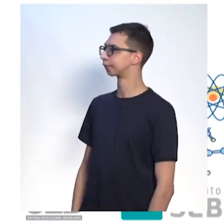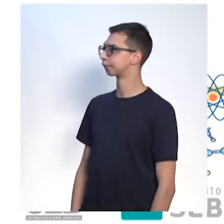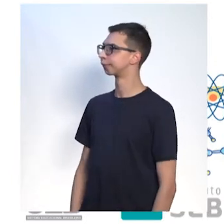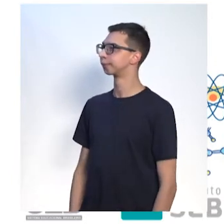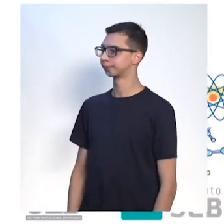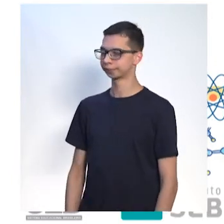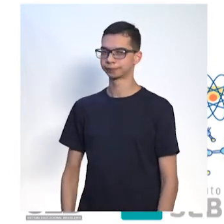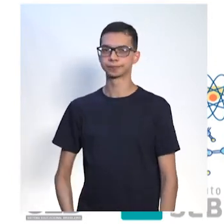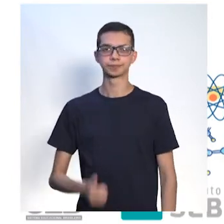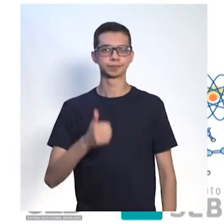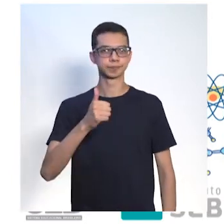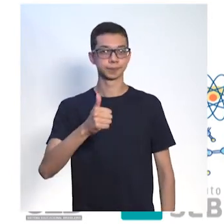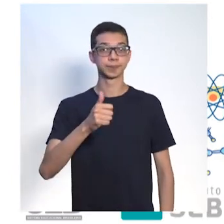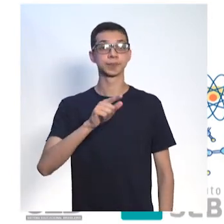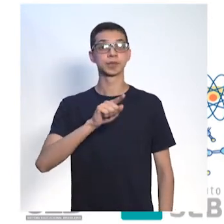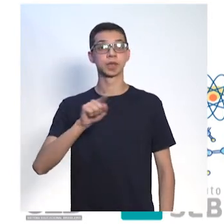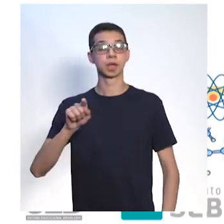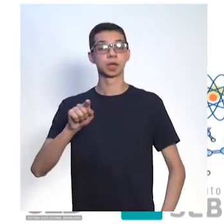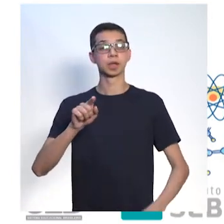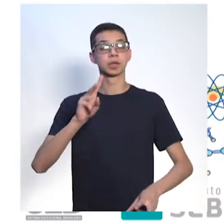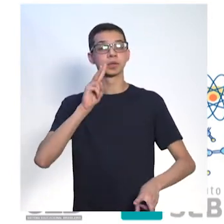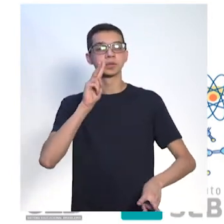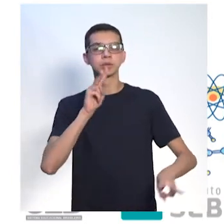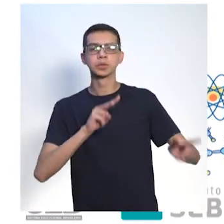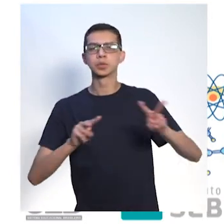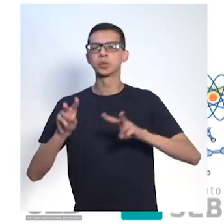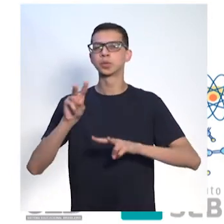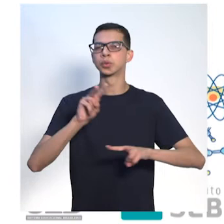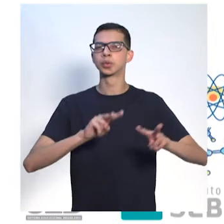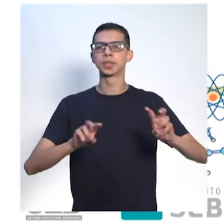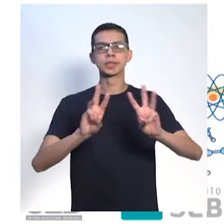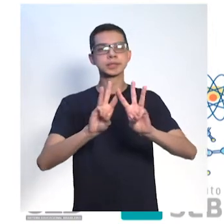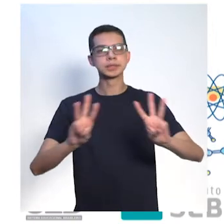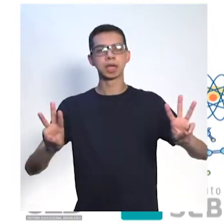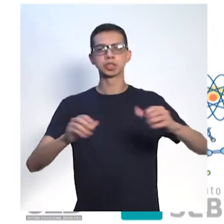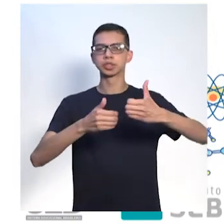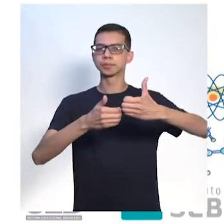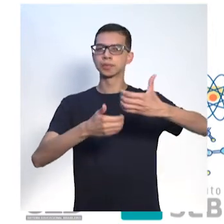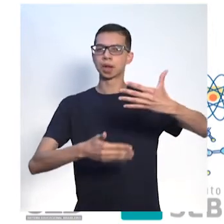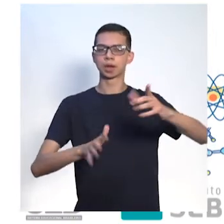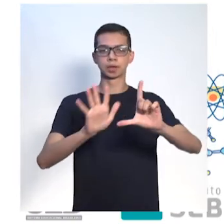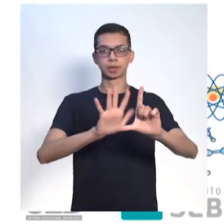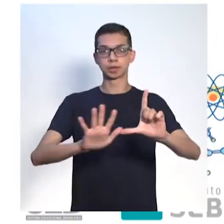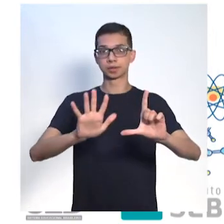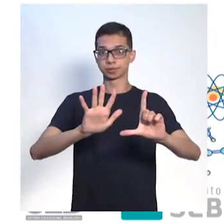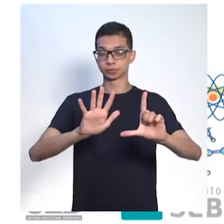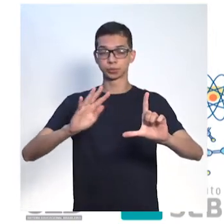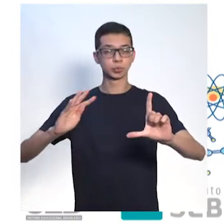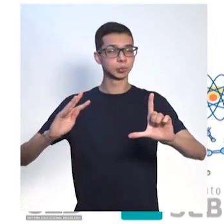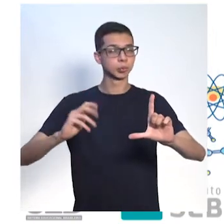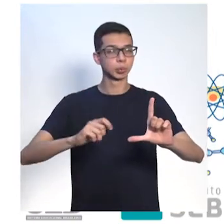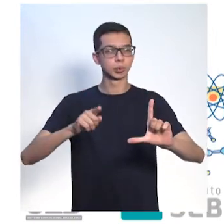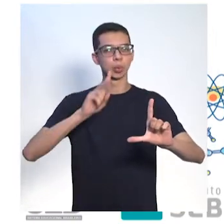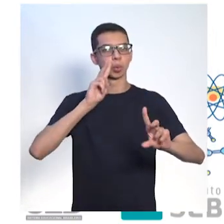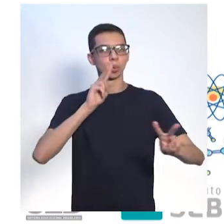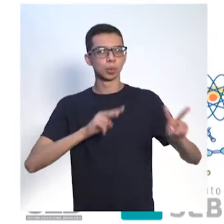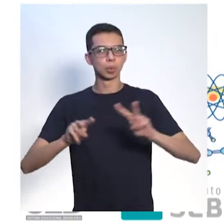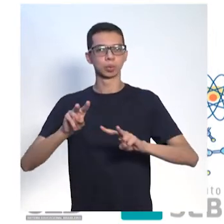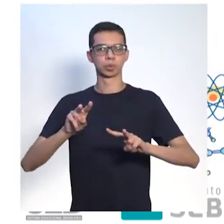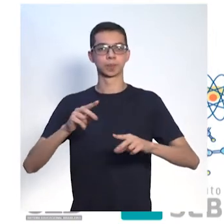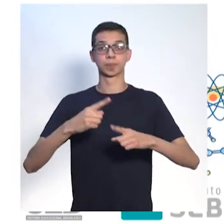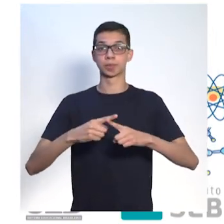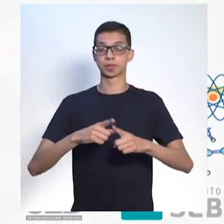sisu.mec.gov.br, e acompanhe tudo que está acontecendo no site do SISU. Tá certo? Por quê? Porque lá você vai